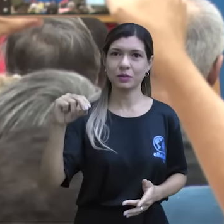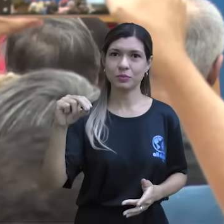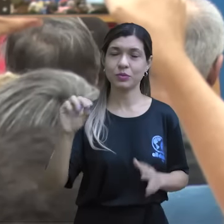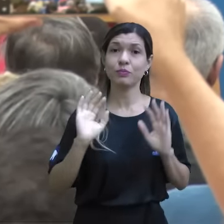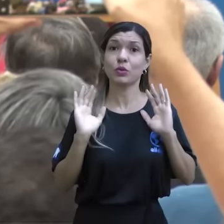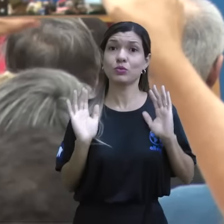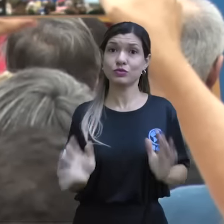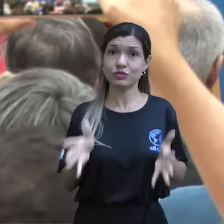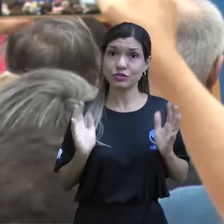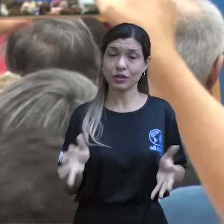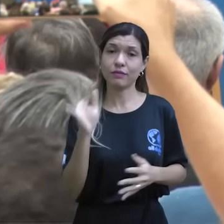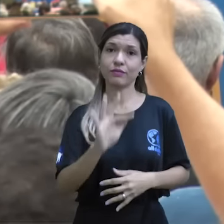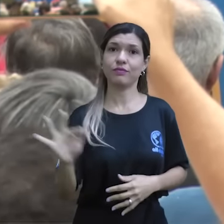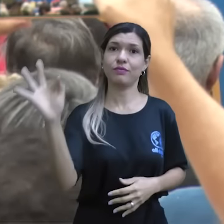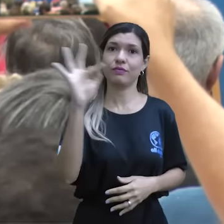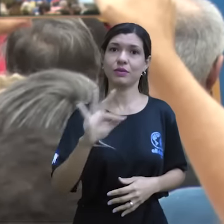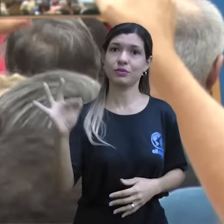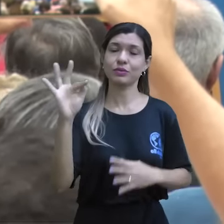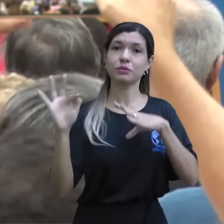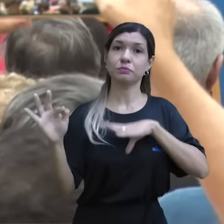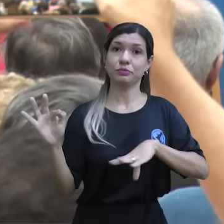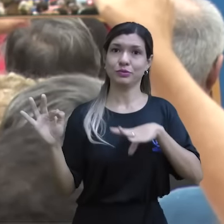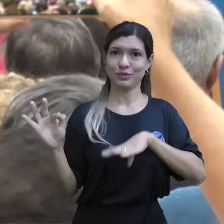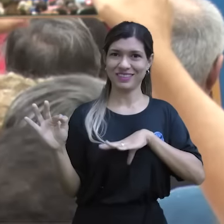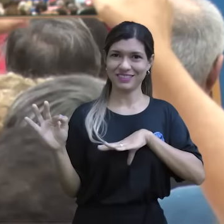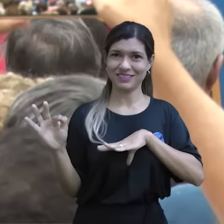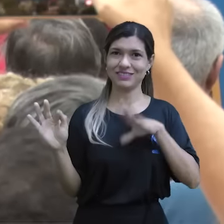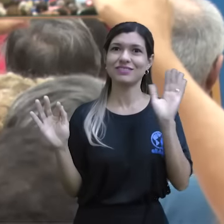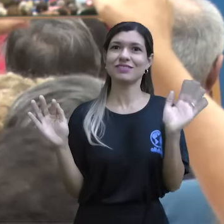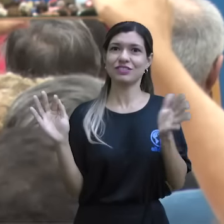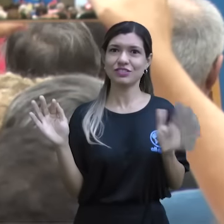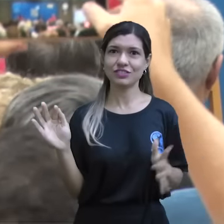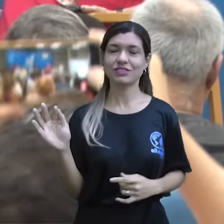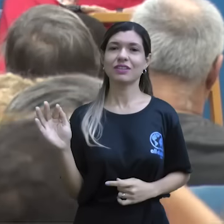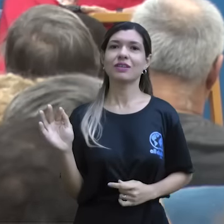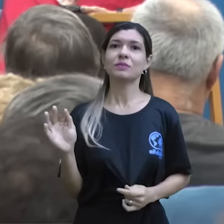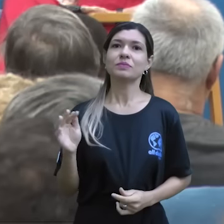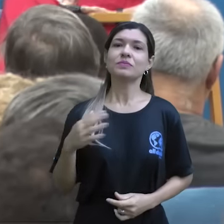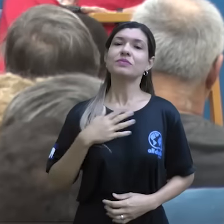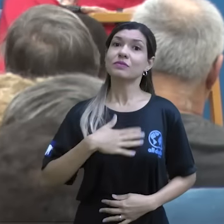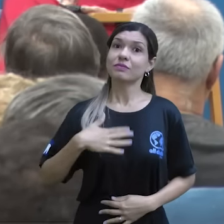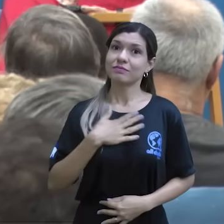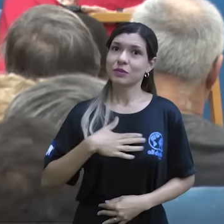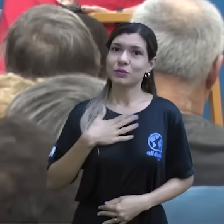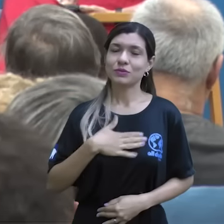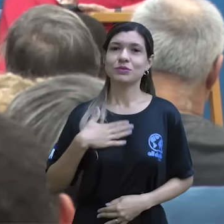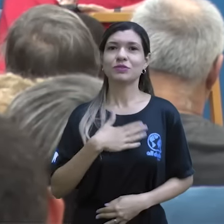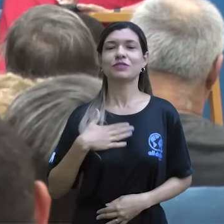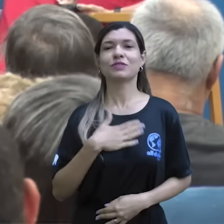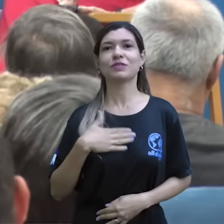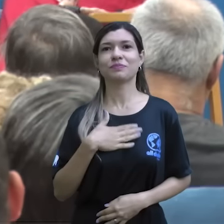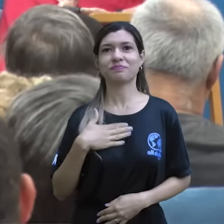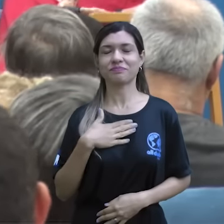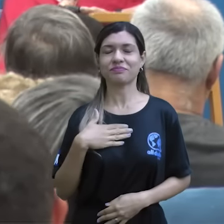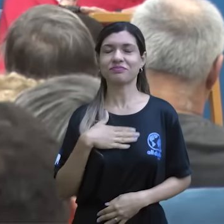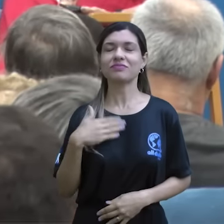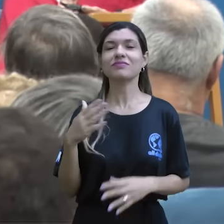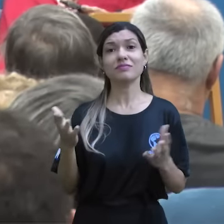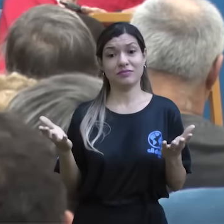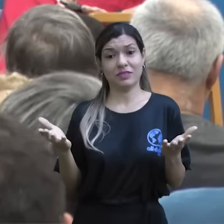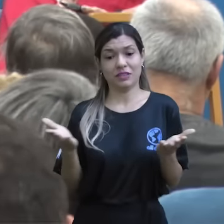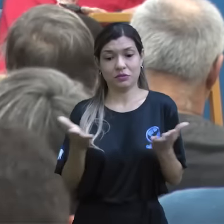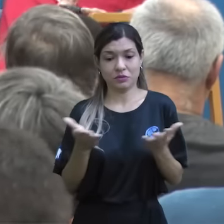fazer um estudo novamente do Lima Barreto. Era outra perspectiva. Eu estava muito interessada nos estudos sobre o